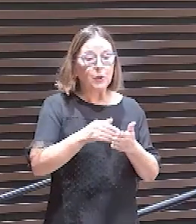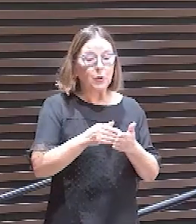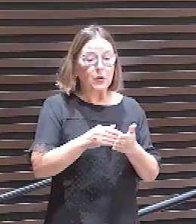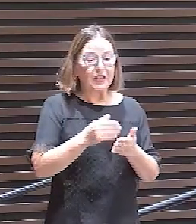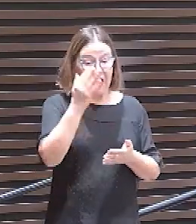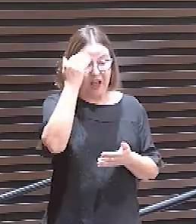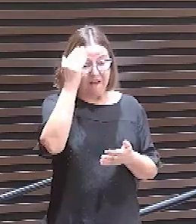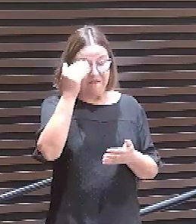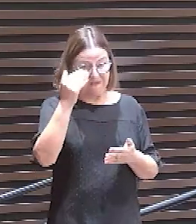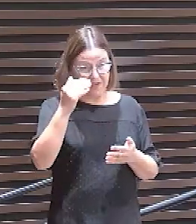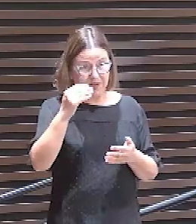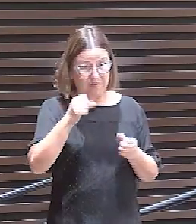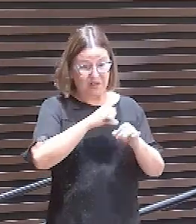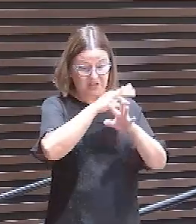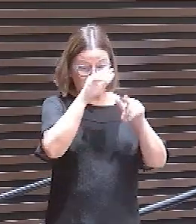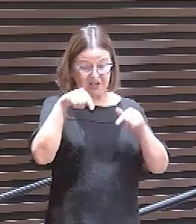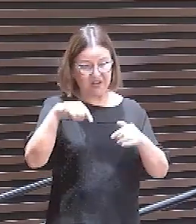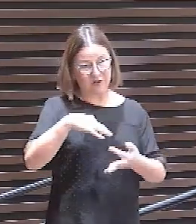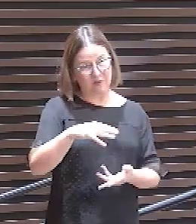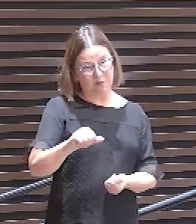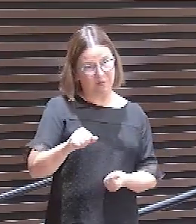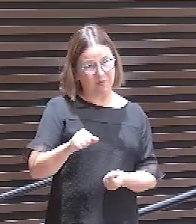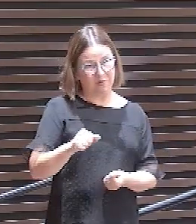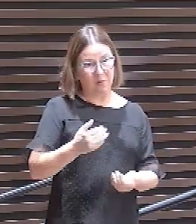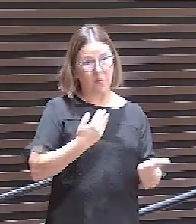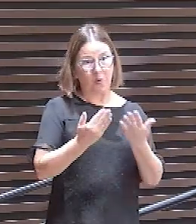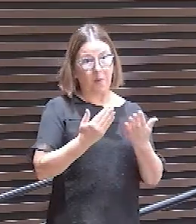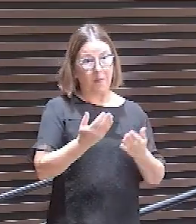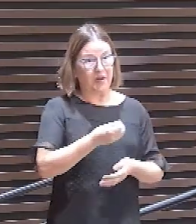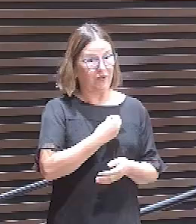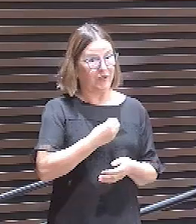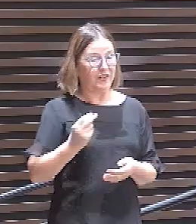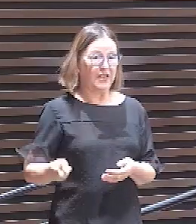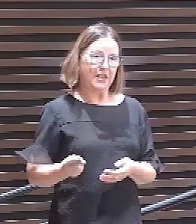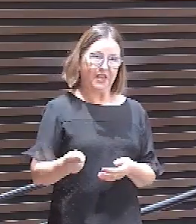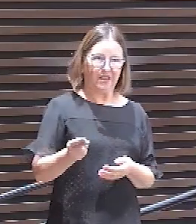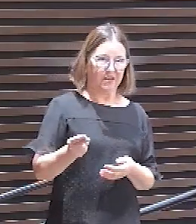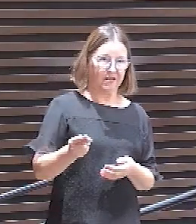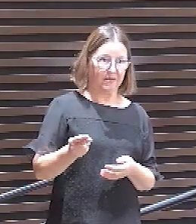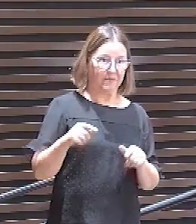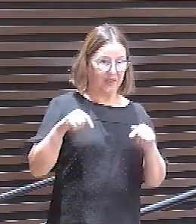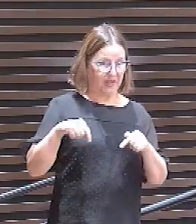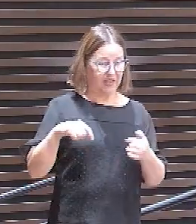eternidade? Somente uma vida que logo passará.